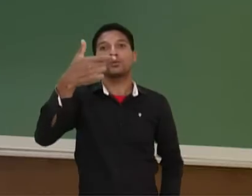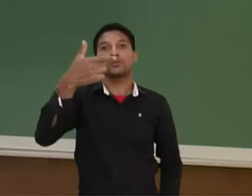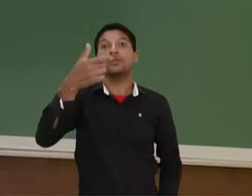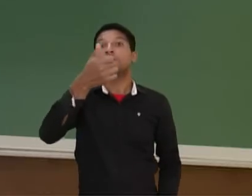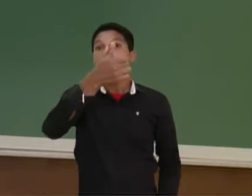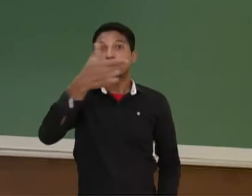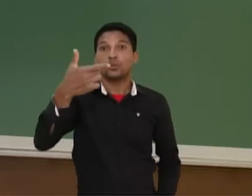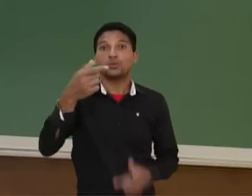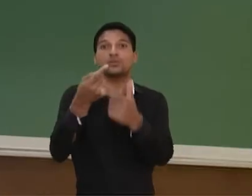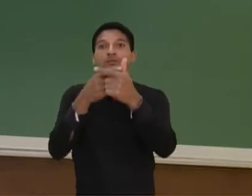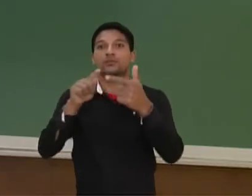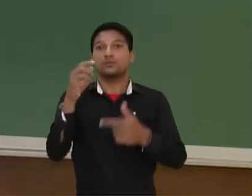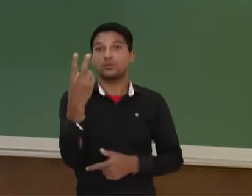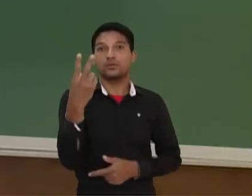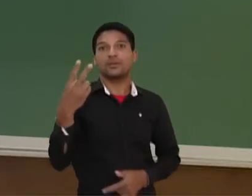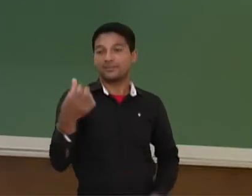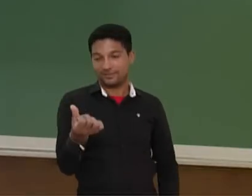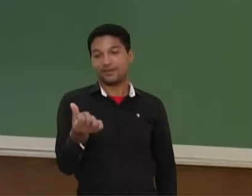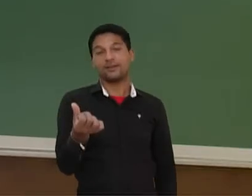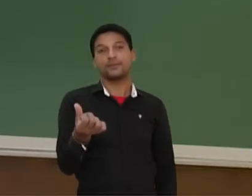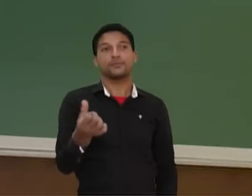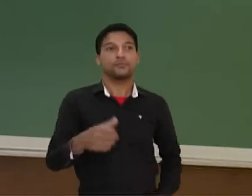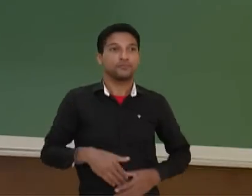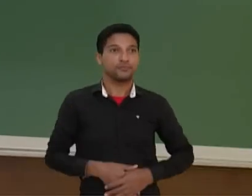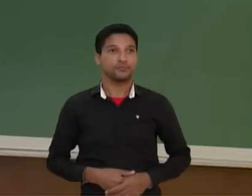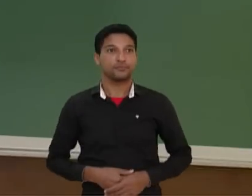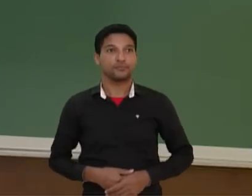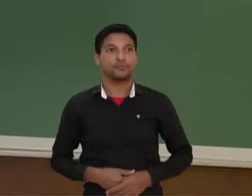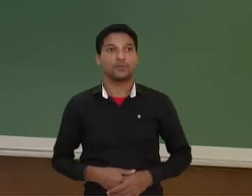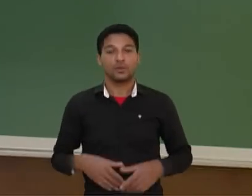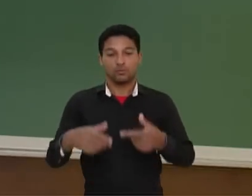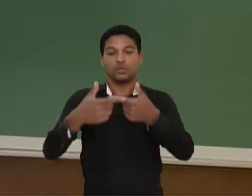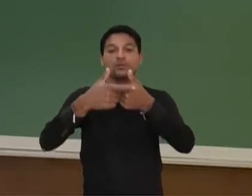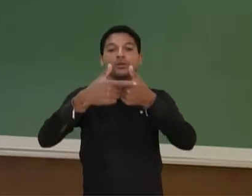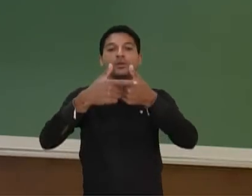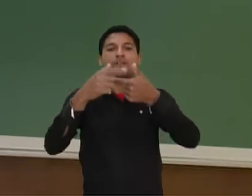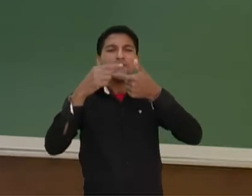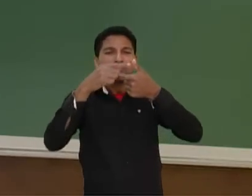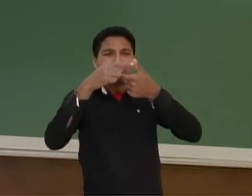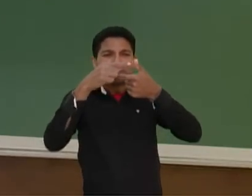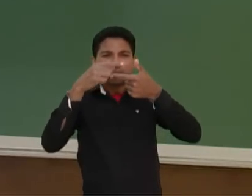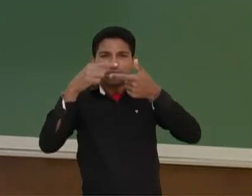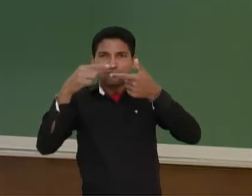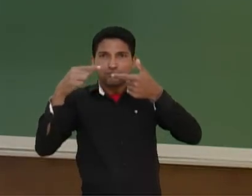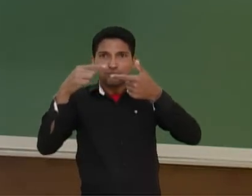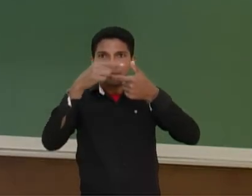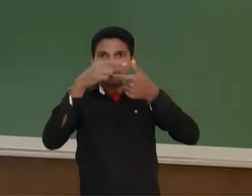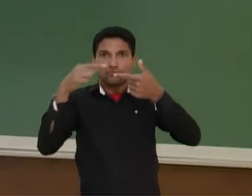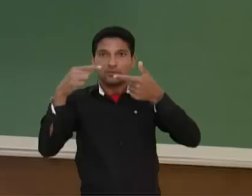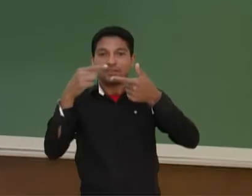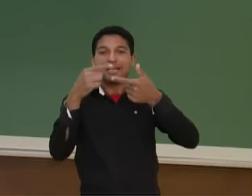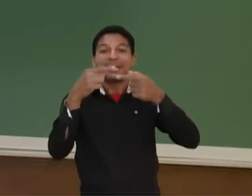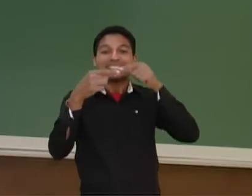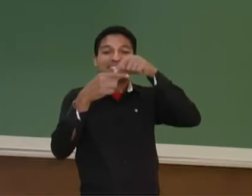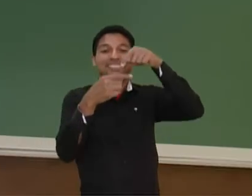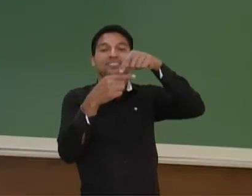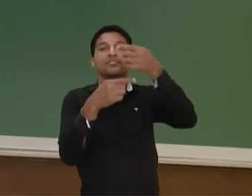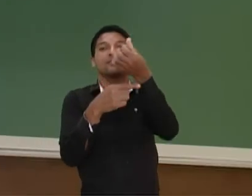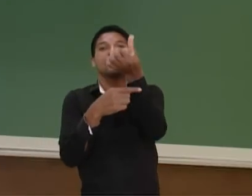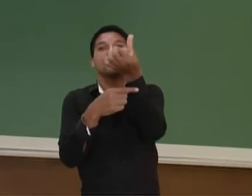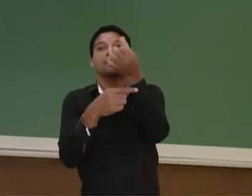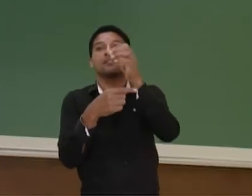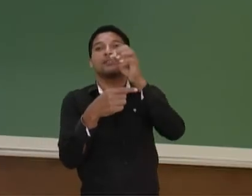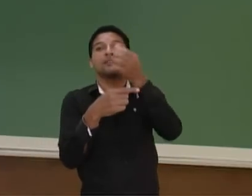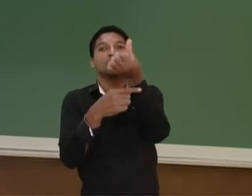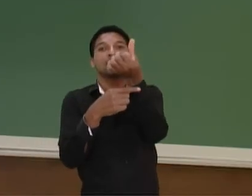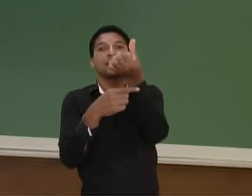dividido por 2, 6. Então, a base média é uma reta paralela às bases e que mede 6 centímetros. E ela tem que estar